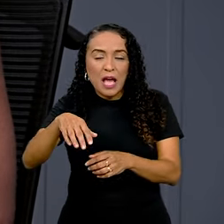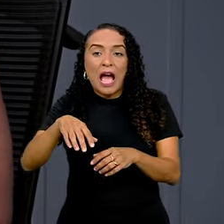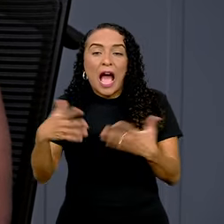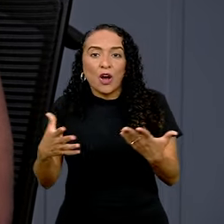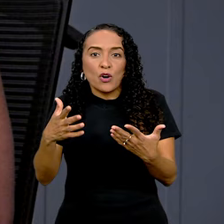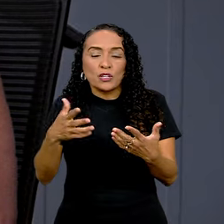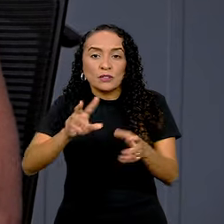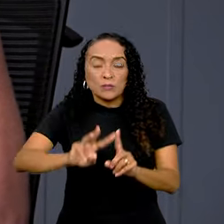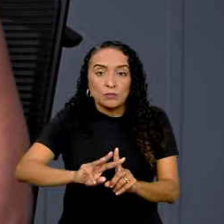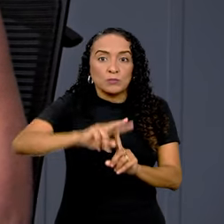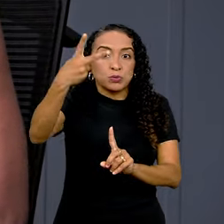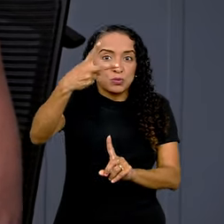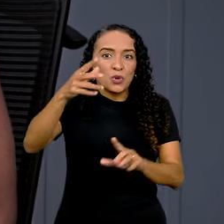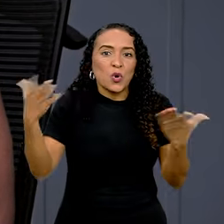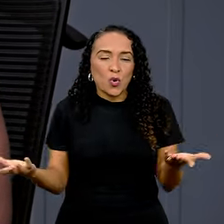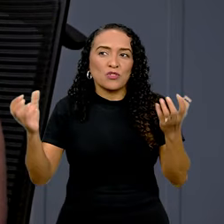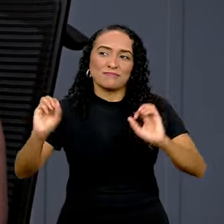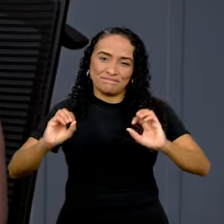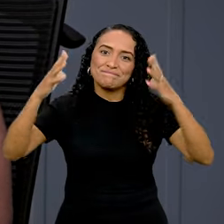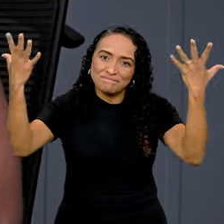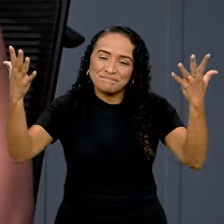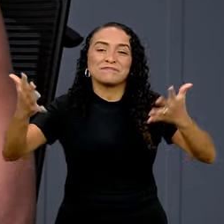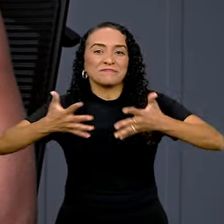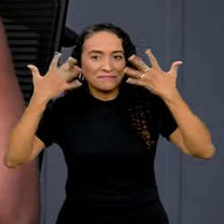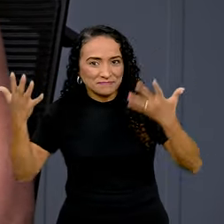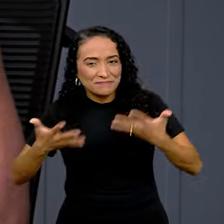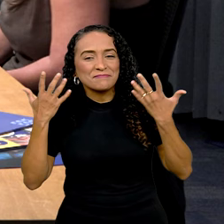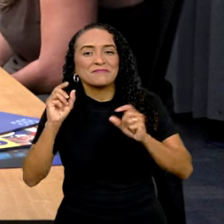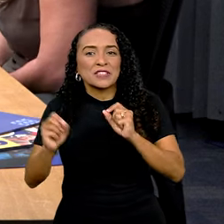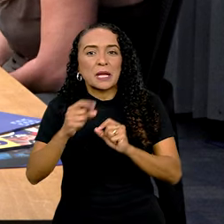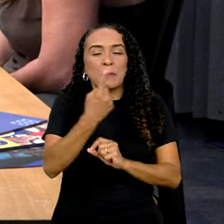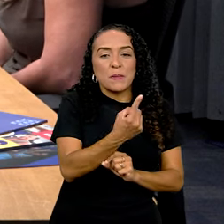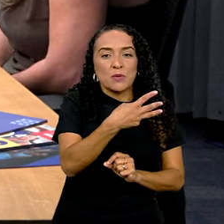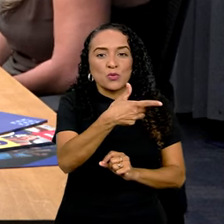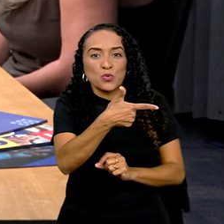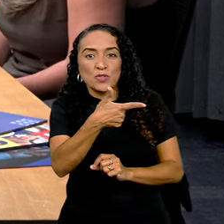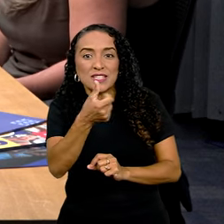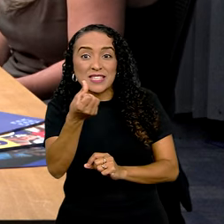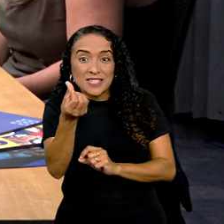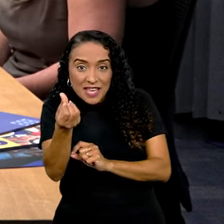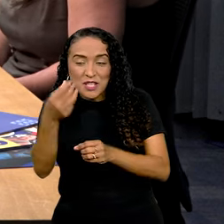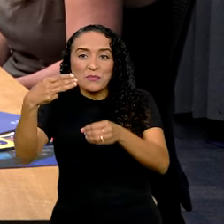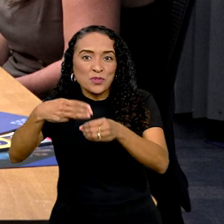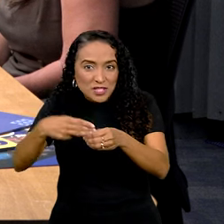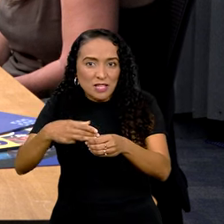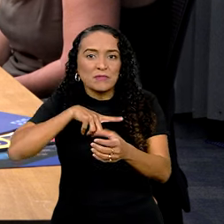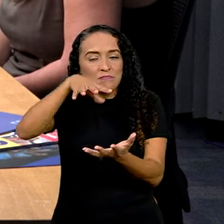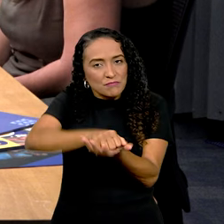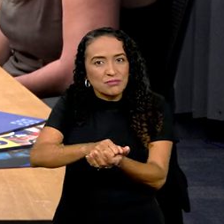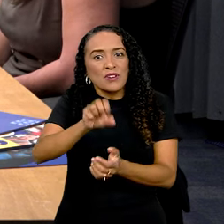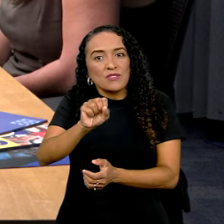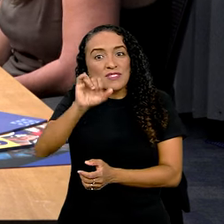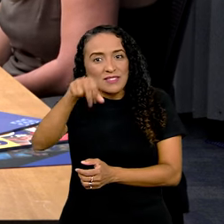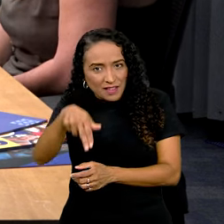gente mais que dobrou essa quantidade hoje nós celebramos com muita alegria Eh 1216 municípios com